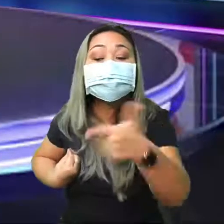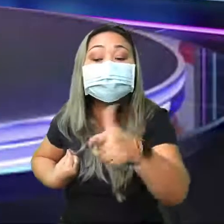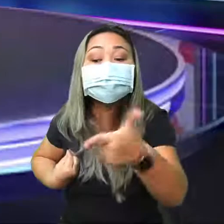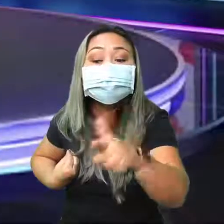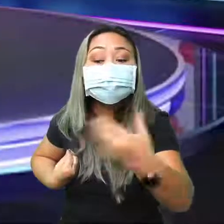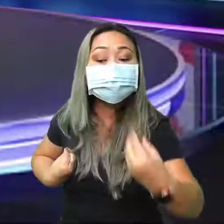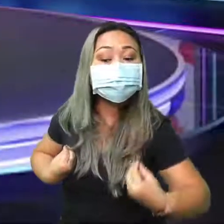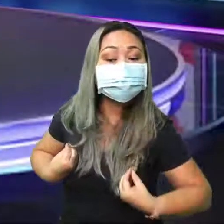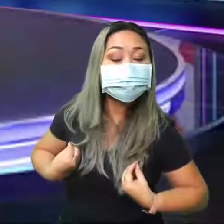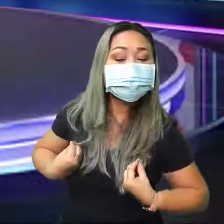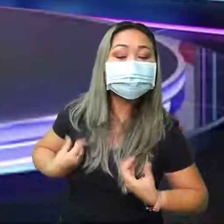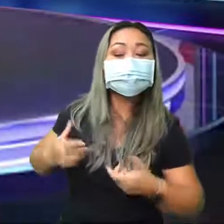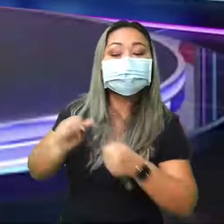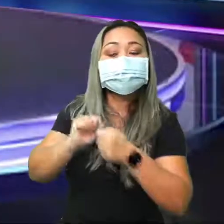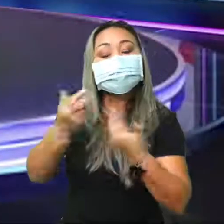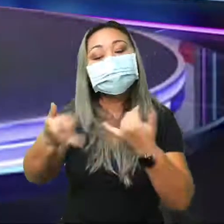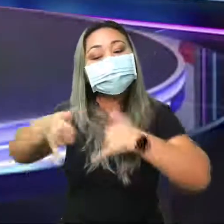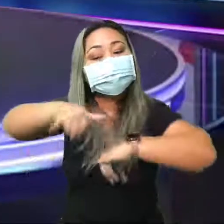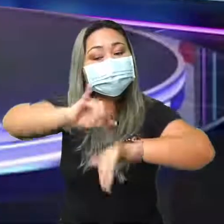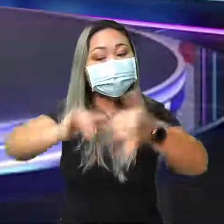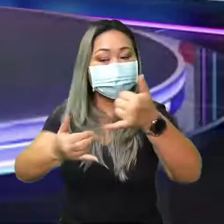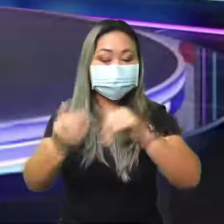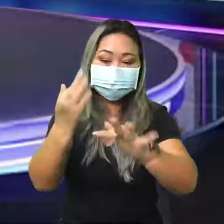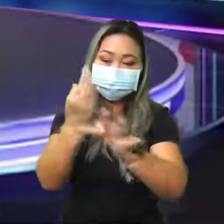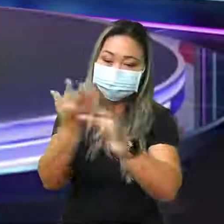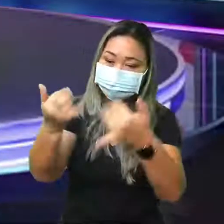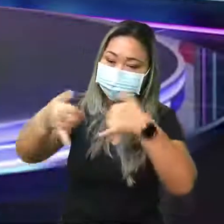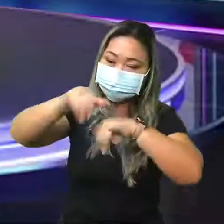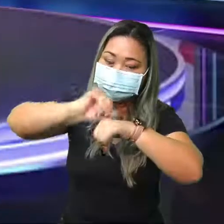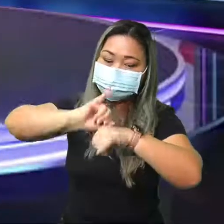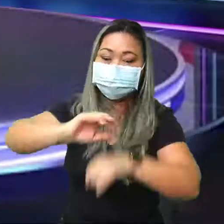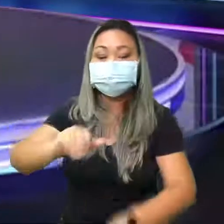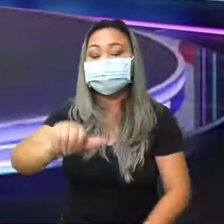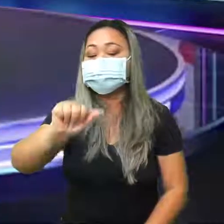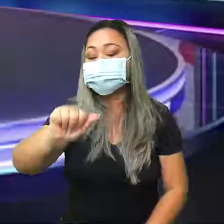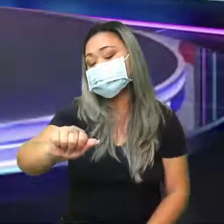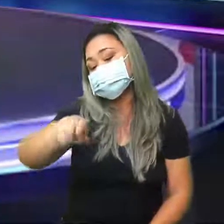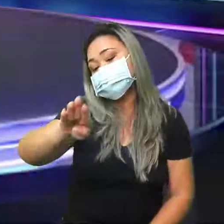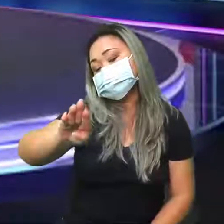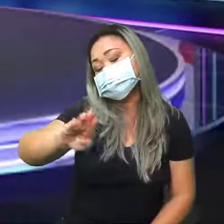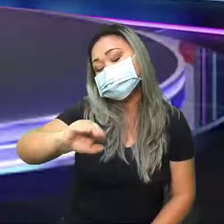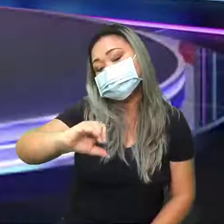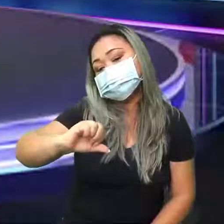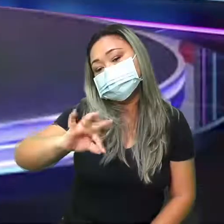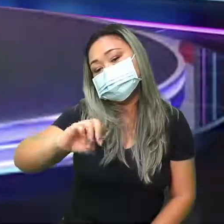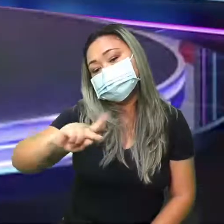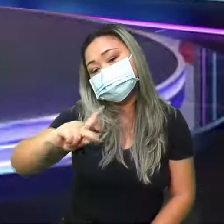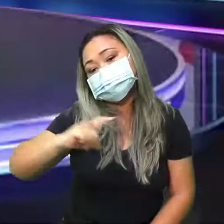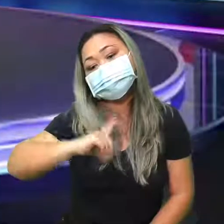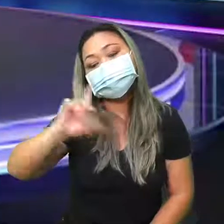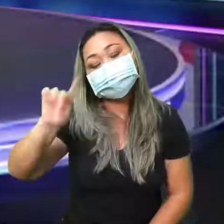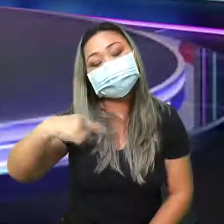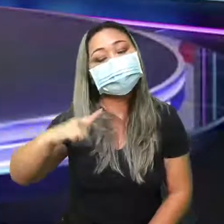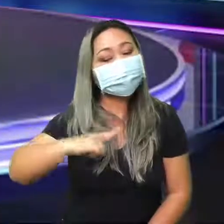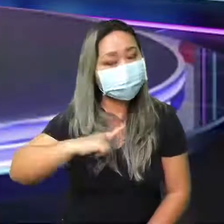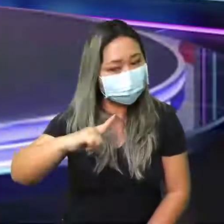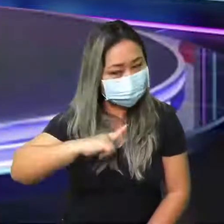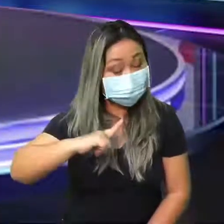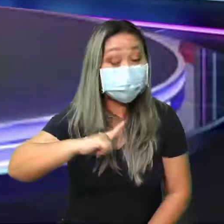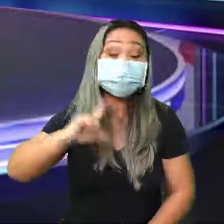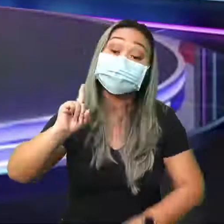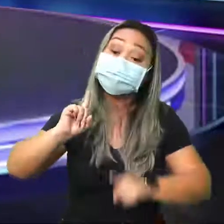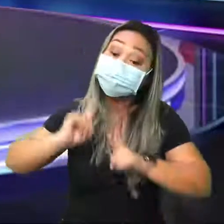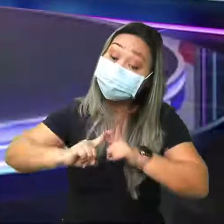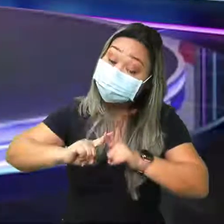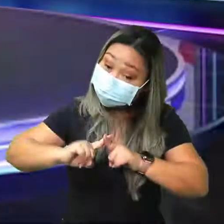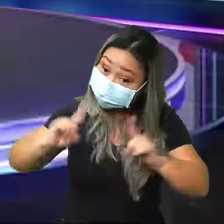vivo, dos fatores físicos químicos, chamados de elementos abióticos, presentes nele, mas